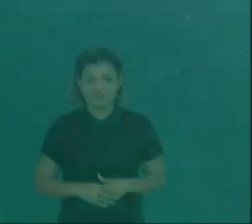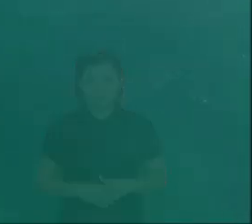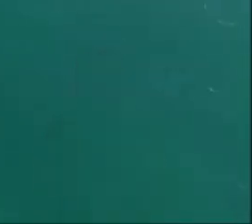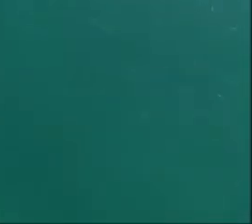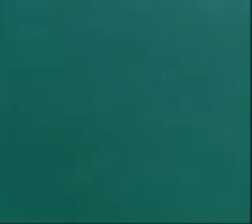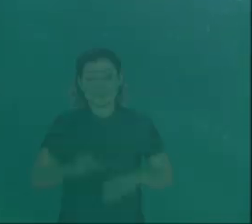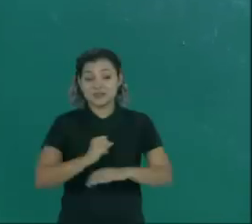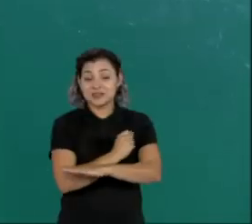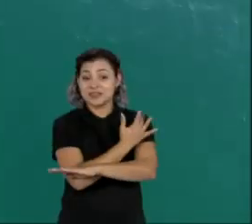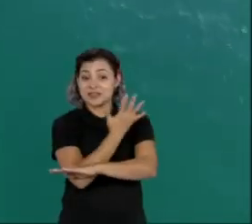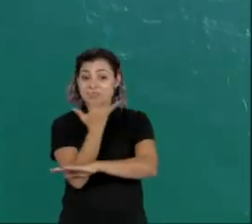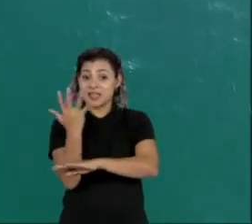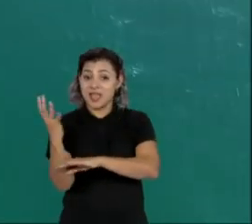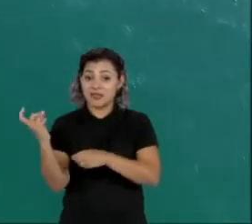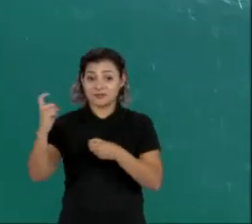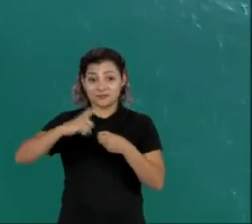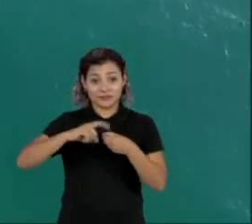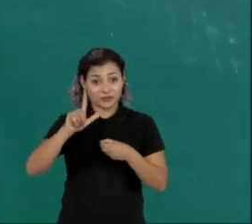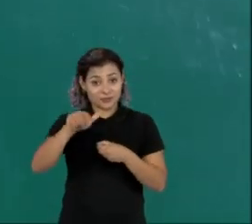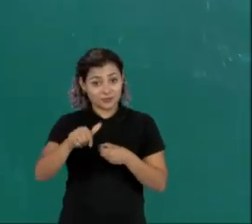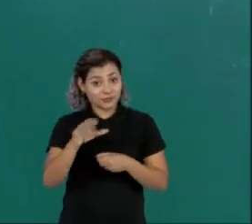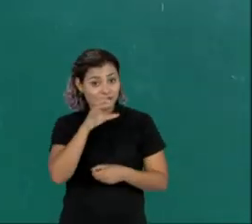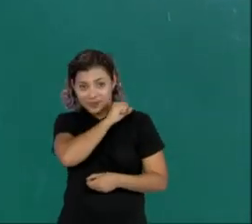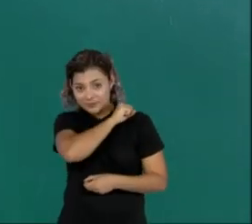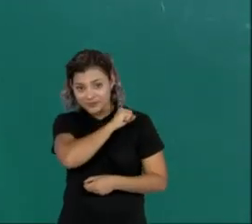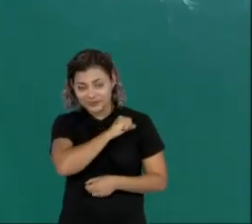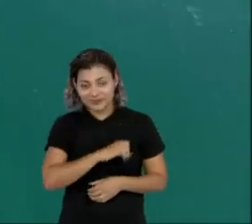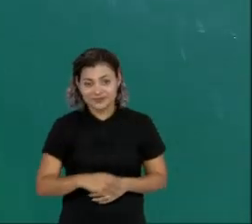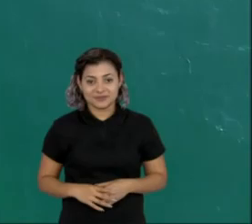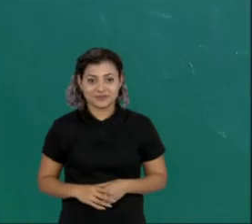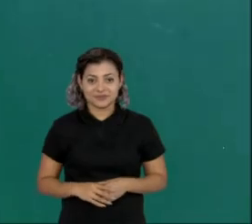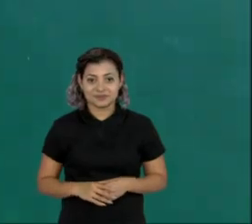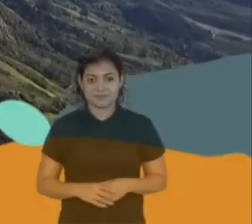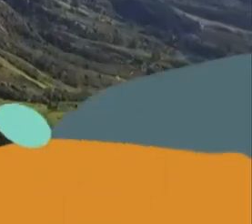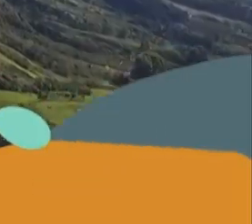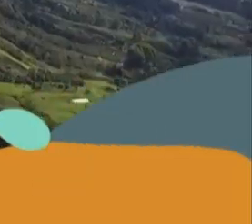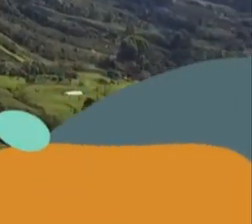O Repórter Eco volta já.